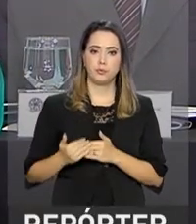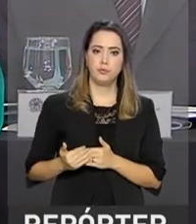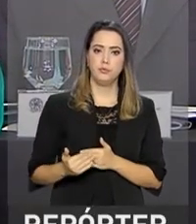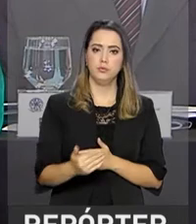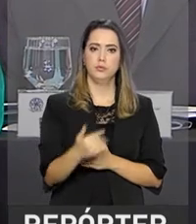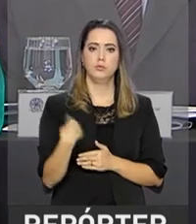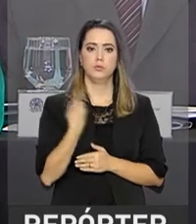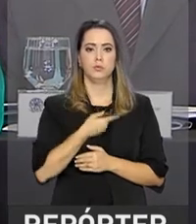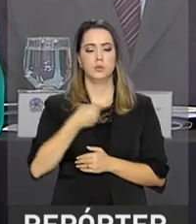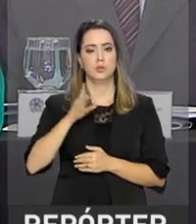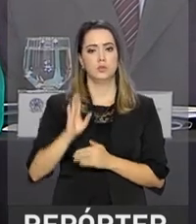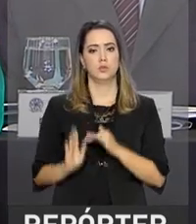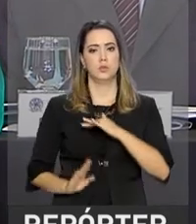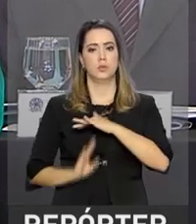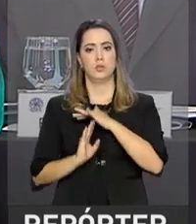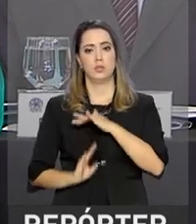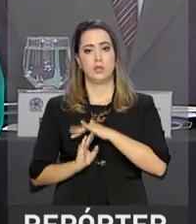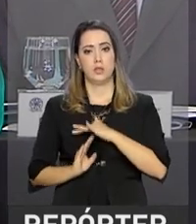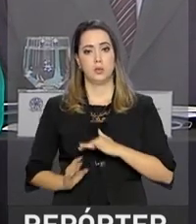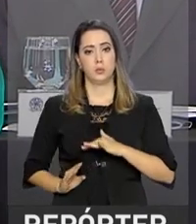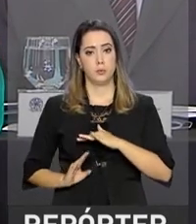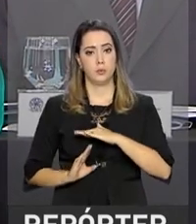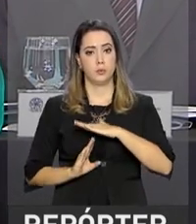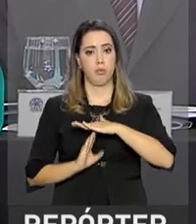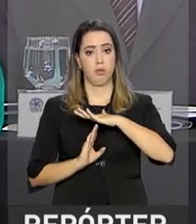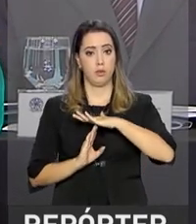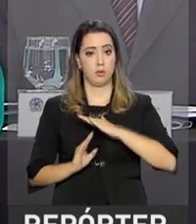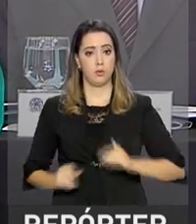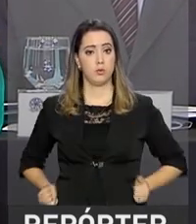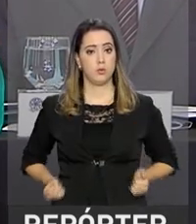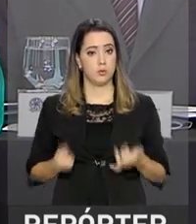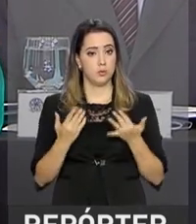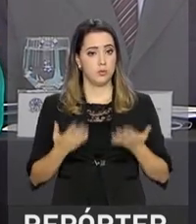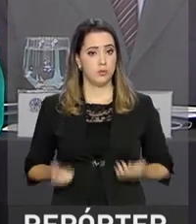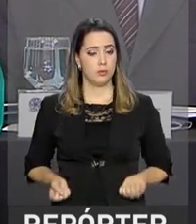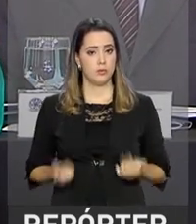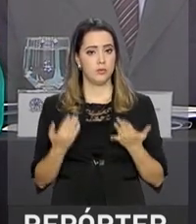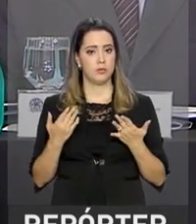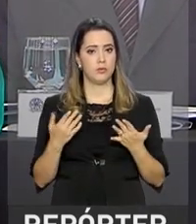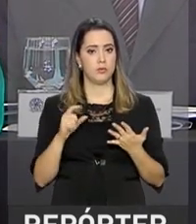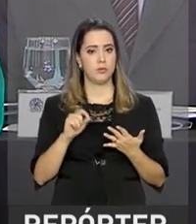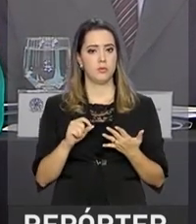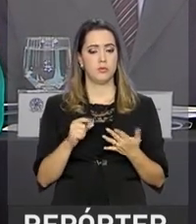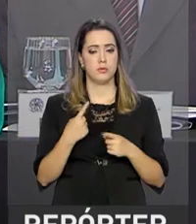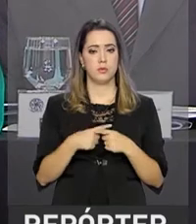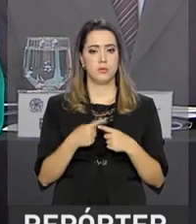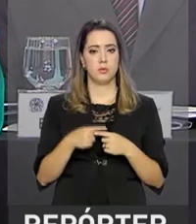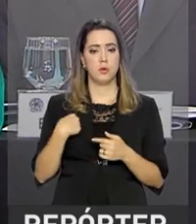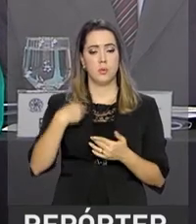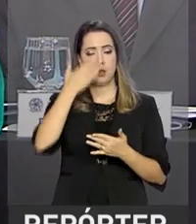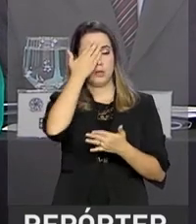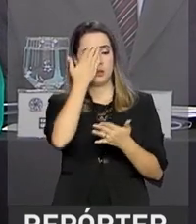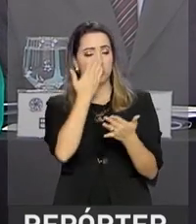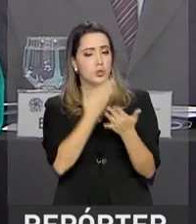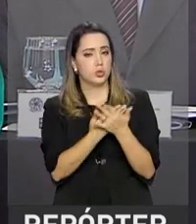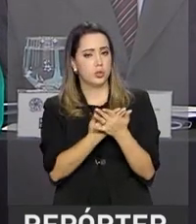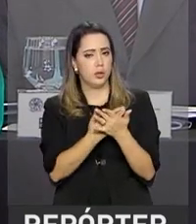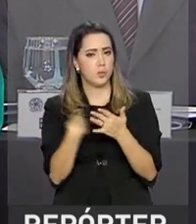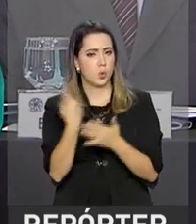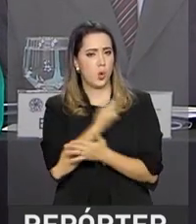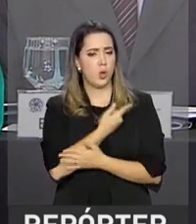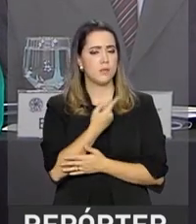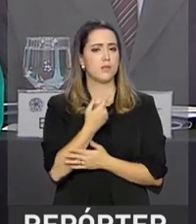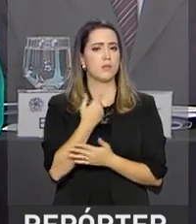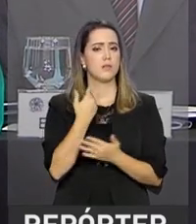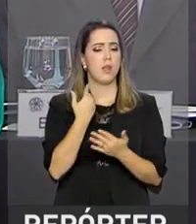estabelecemos o chamado teto dos gastos públicos na convicção na certeza na